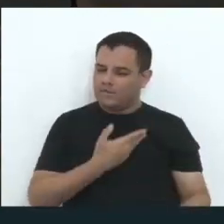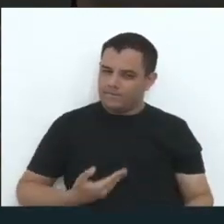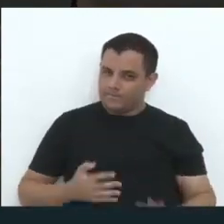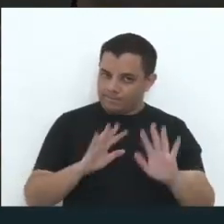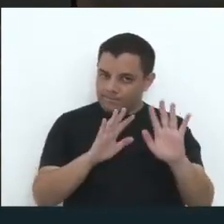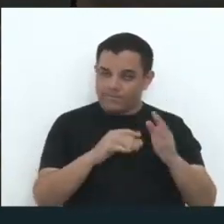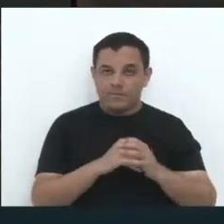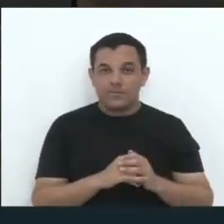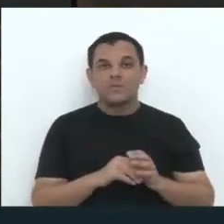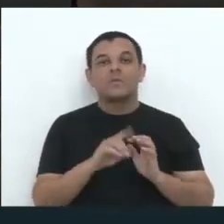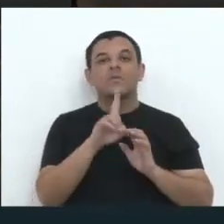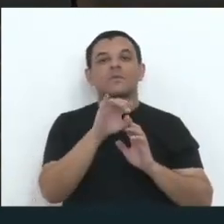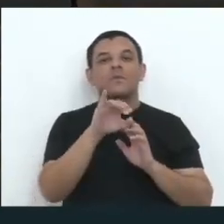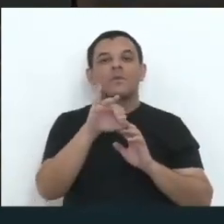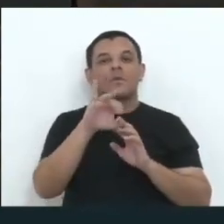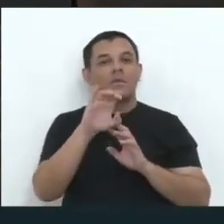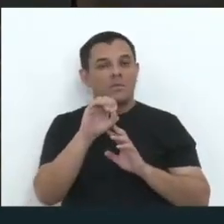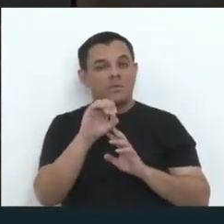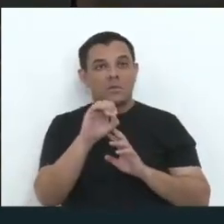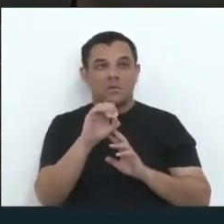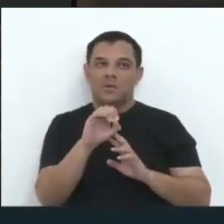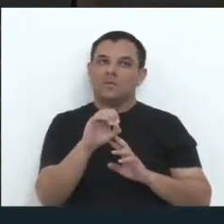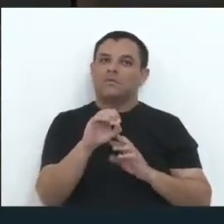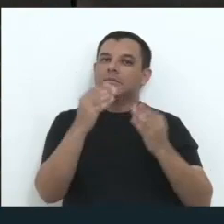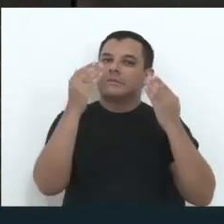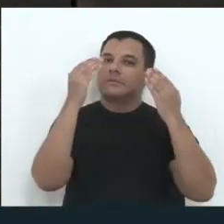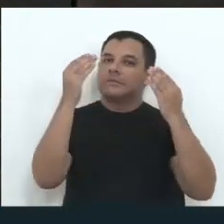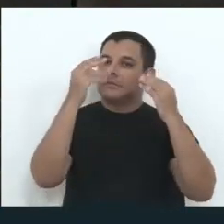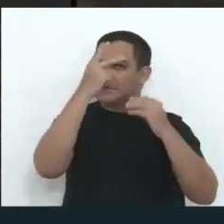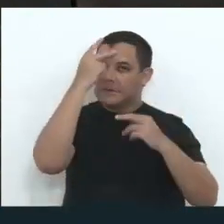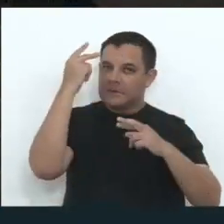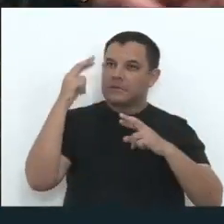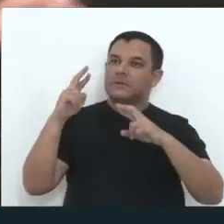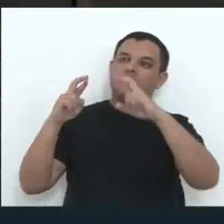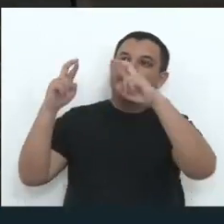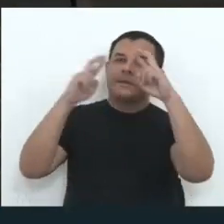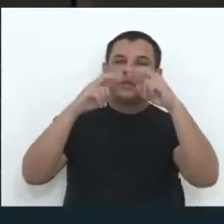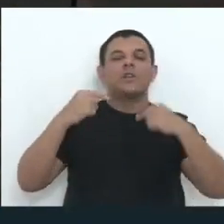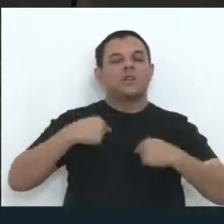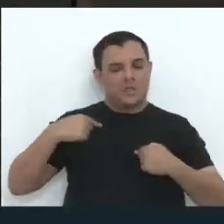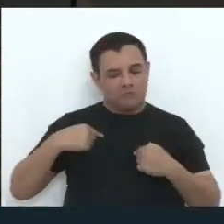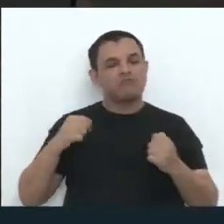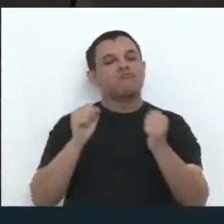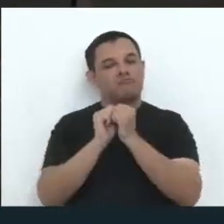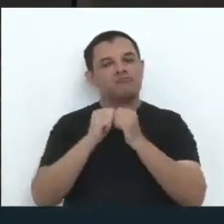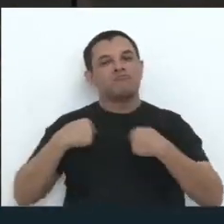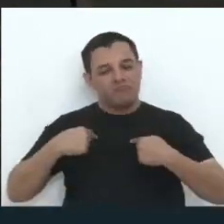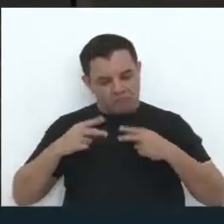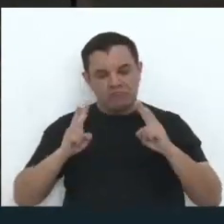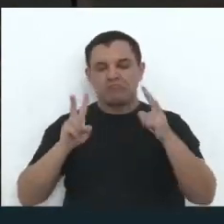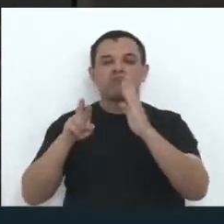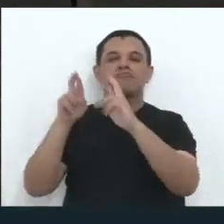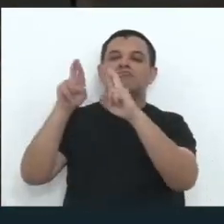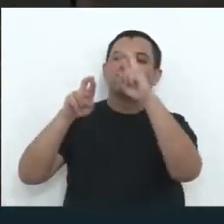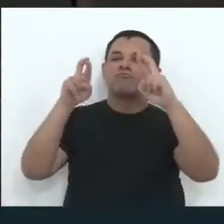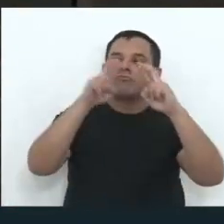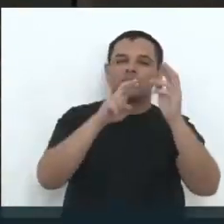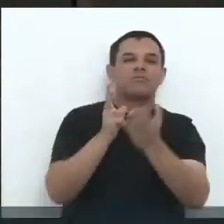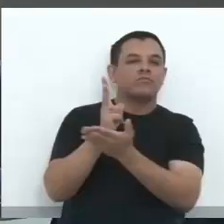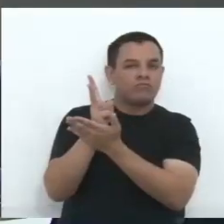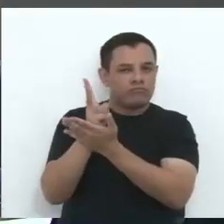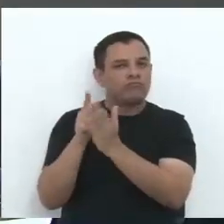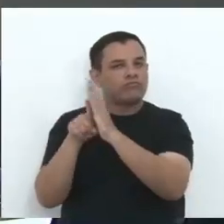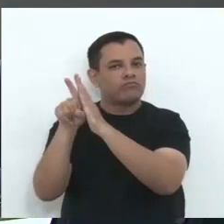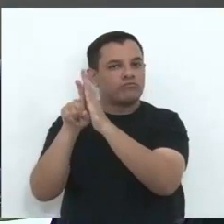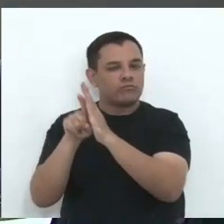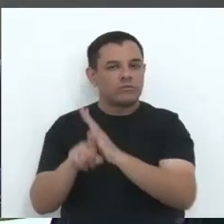até, duvido que alguém possa investigar, pode ter certeza. Esse vereador aqui não tem o rabo preso com ninguém e vou investigar o que tinha que ser investigado.